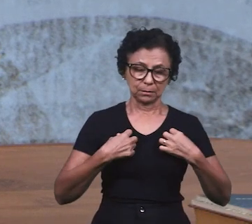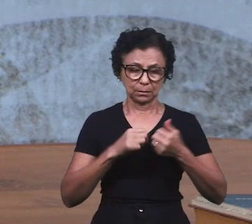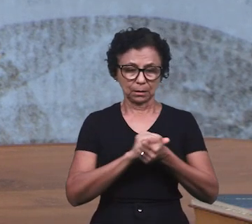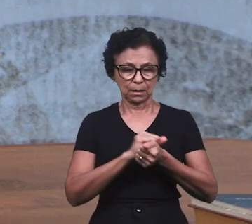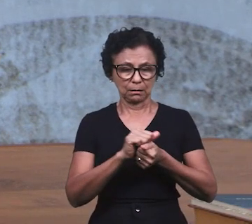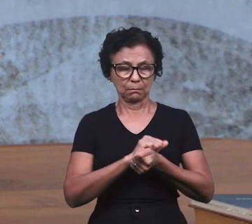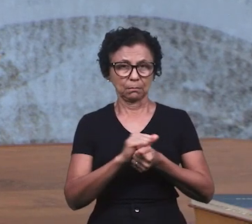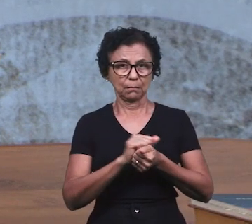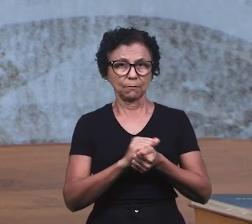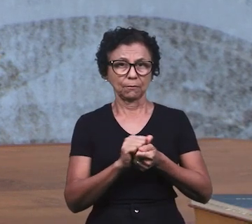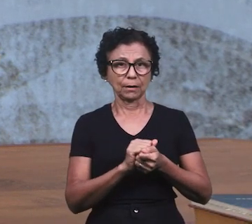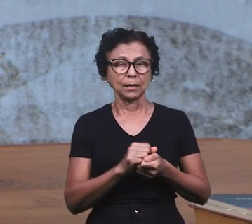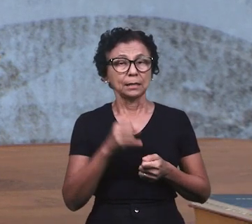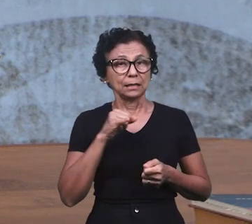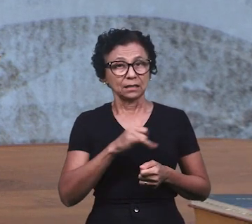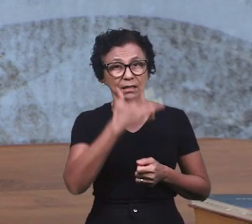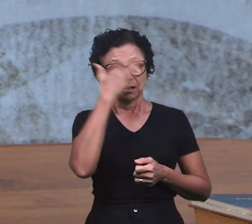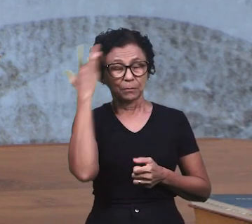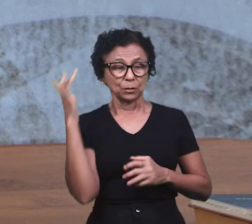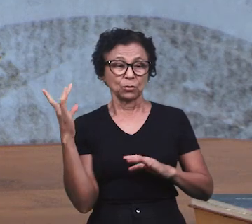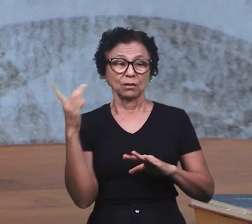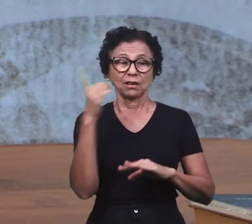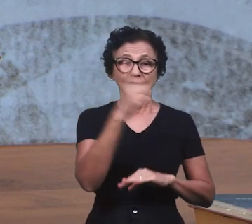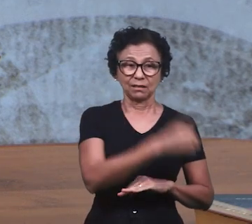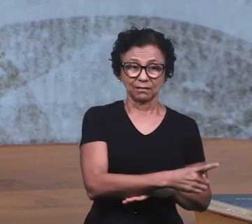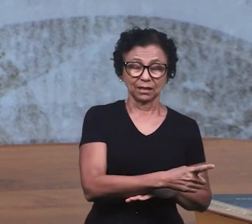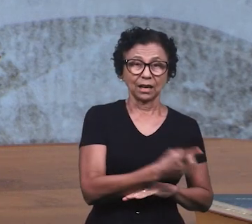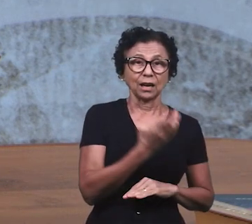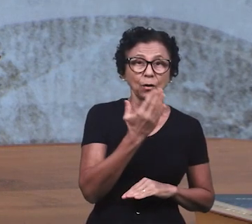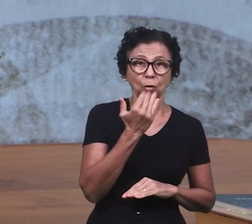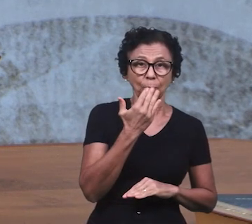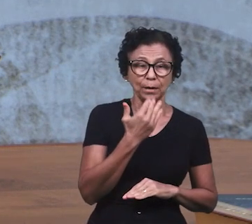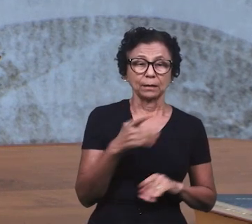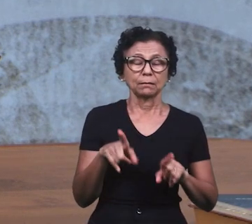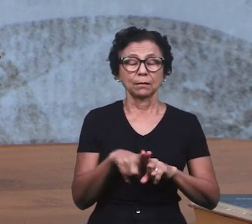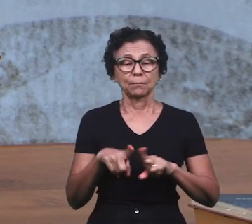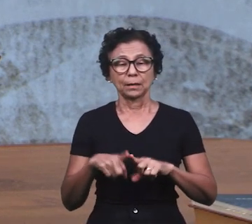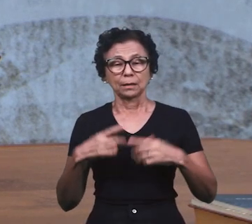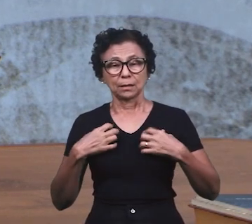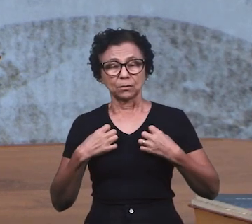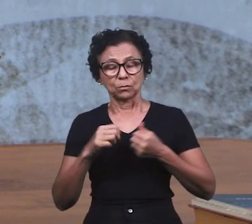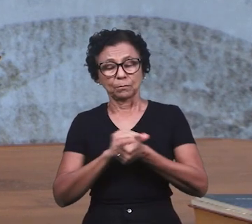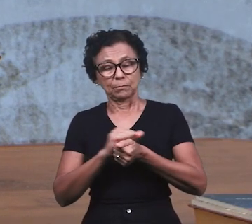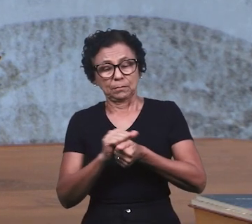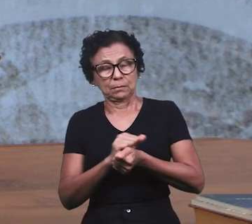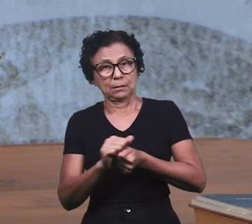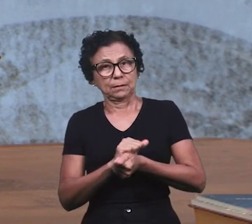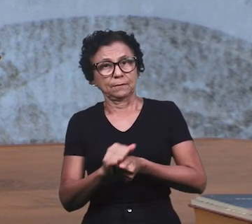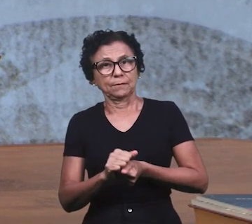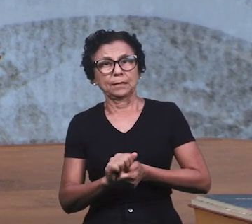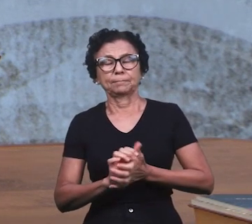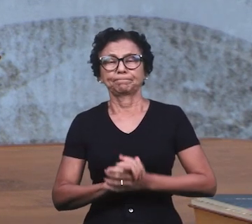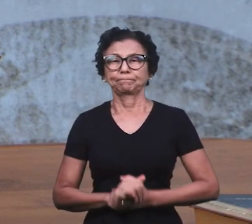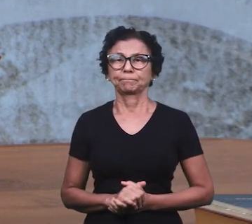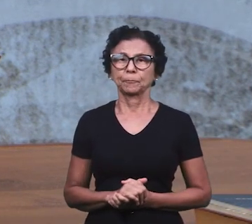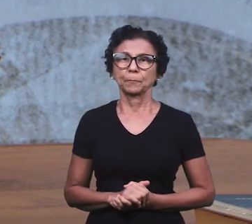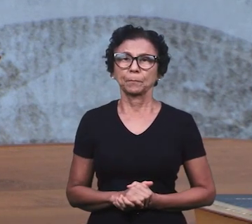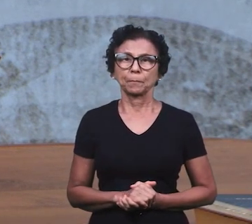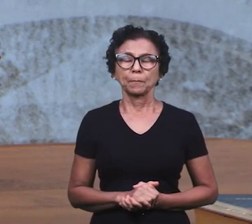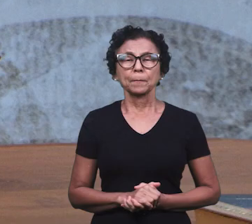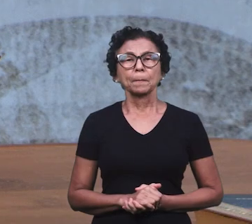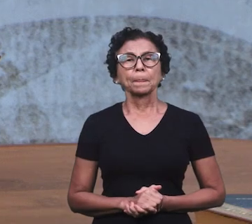e o que comer em tal casa, lavará os seus vestidos. Porém, tornando